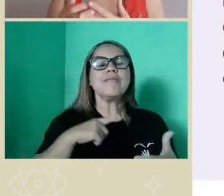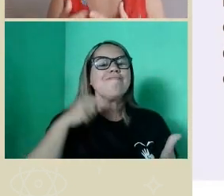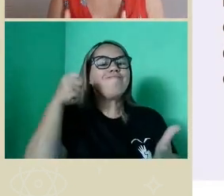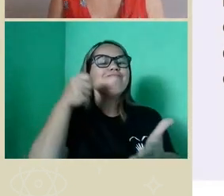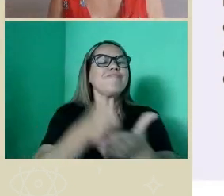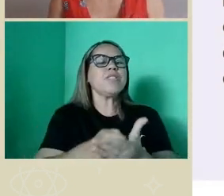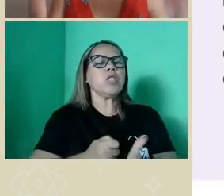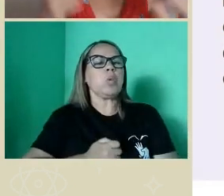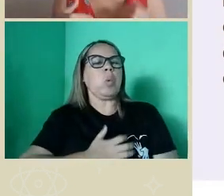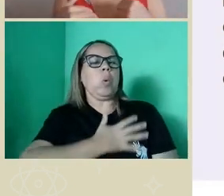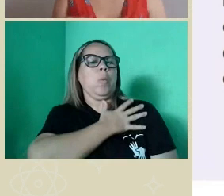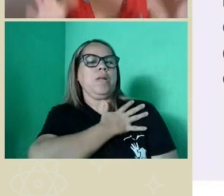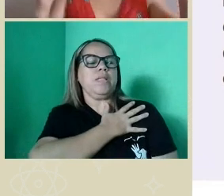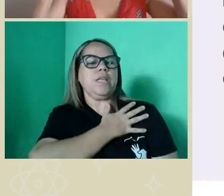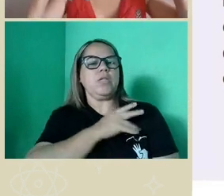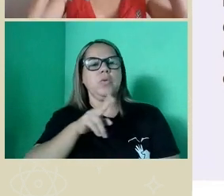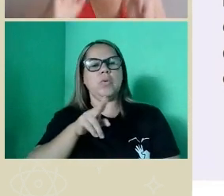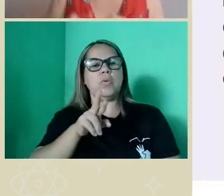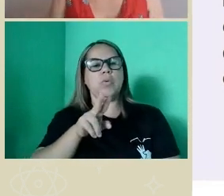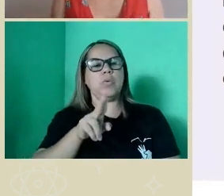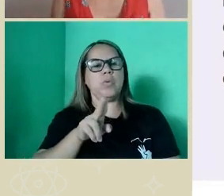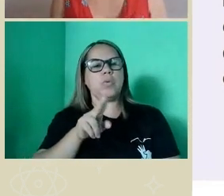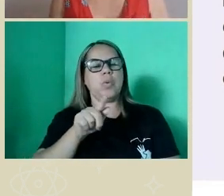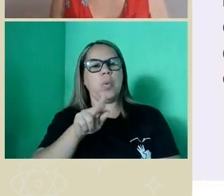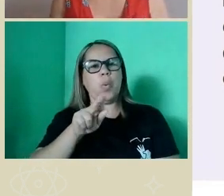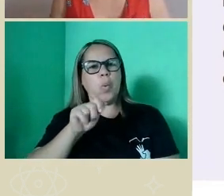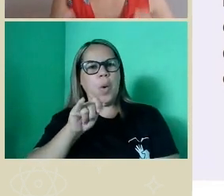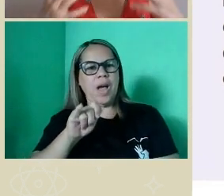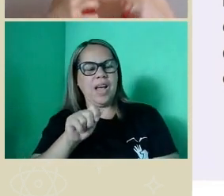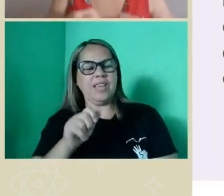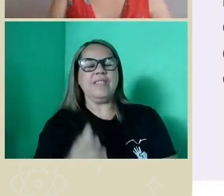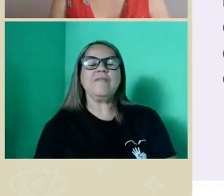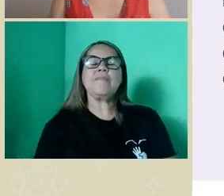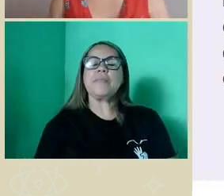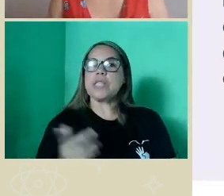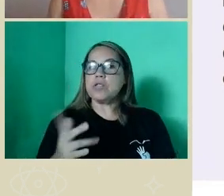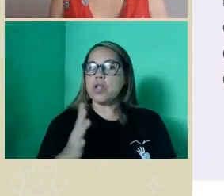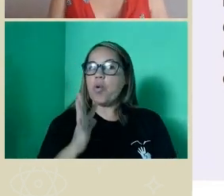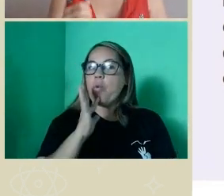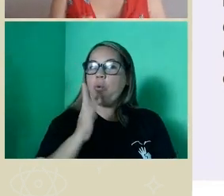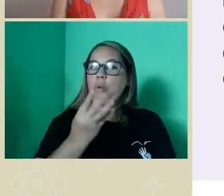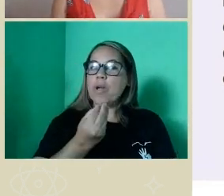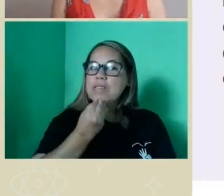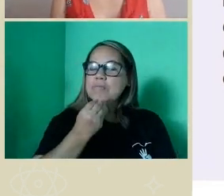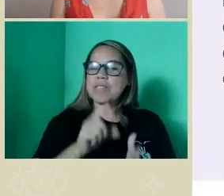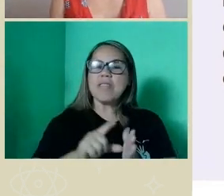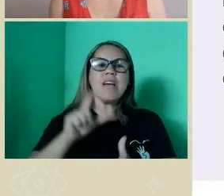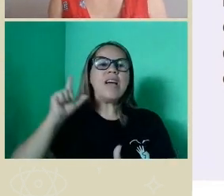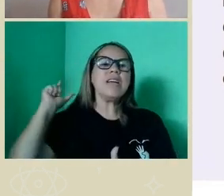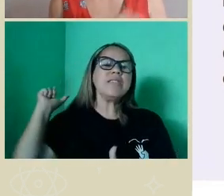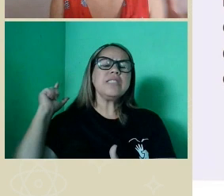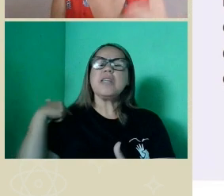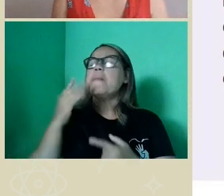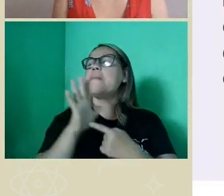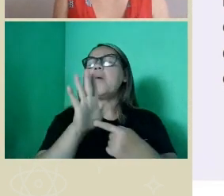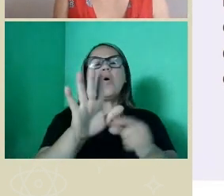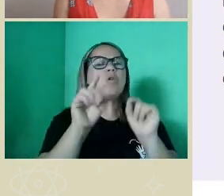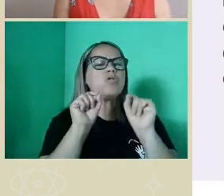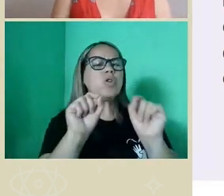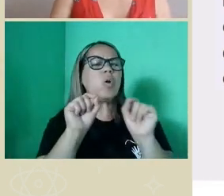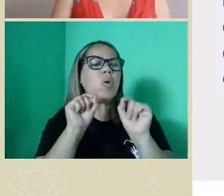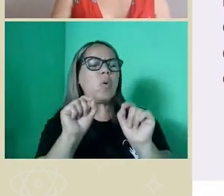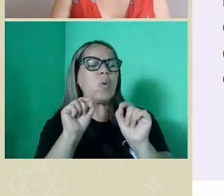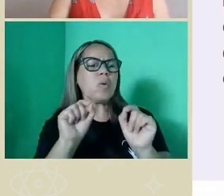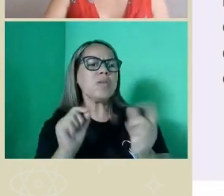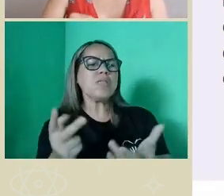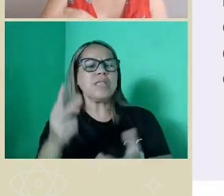uruguaia a gente tem que ter isso em mente tá isso é conhecimento preto o que que revela esse conto